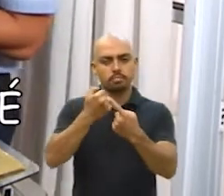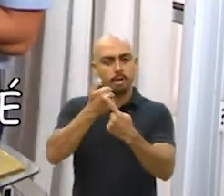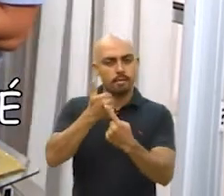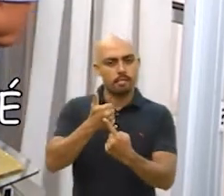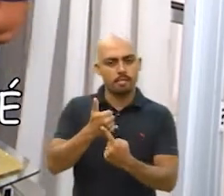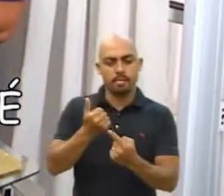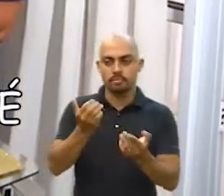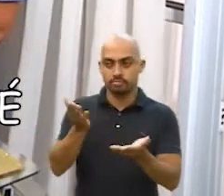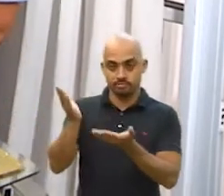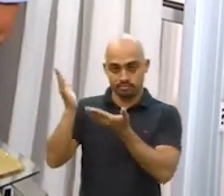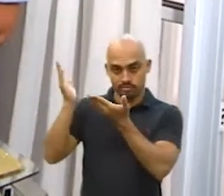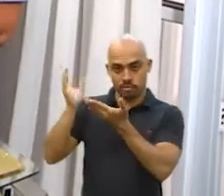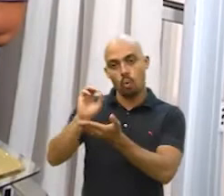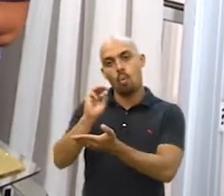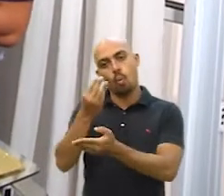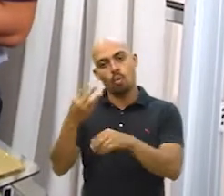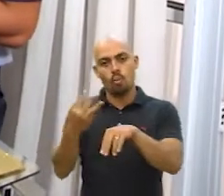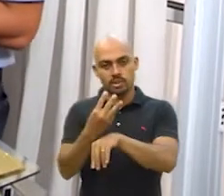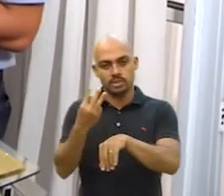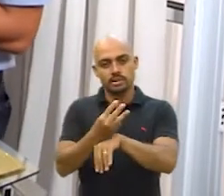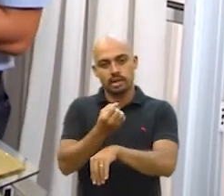nosso telefone com o WhatsApp